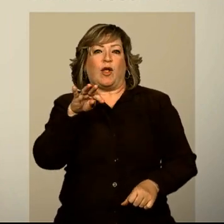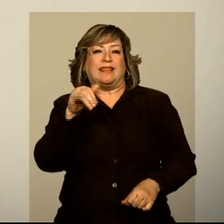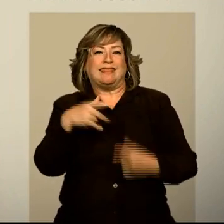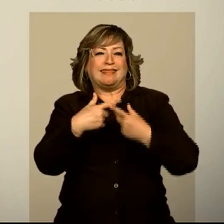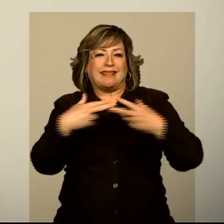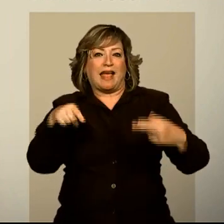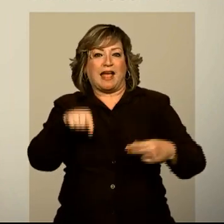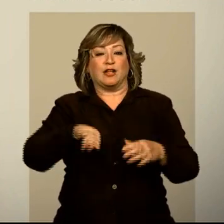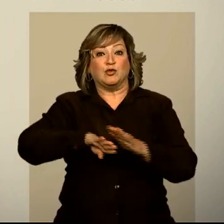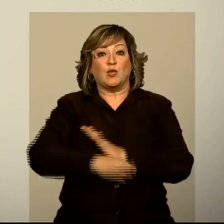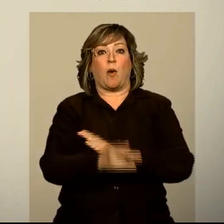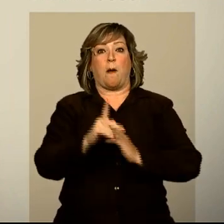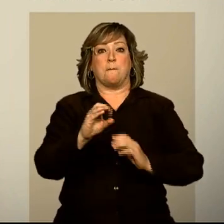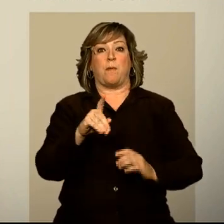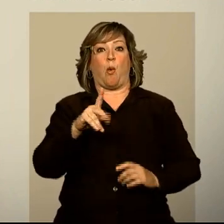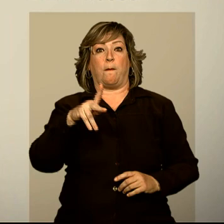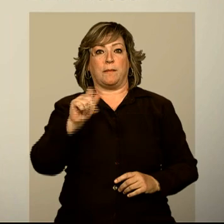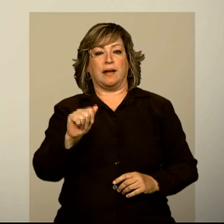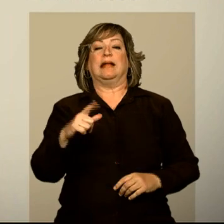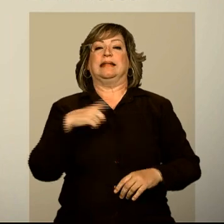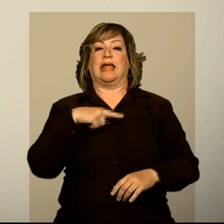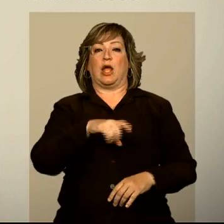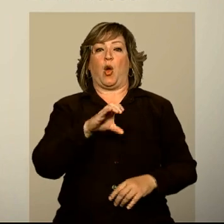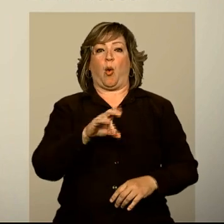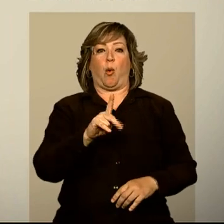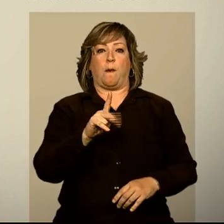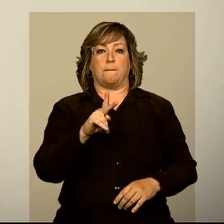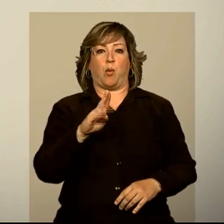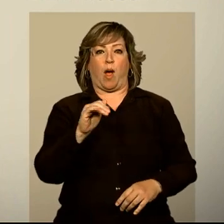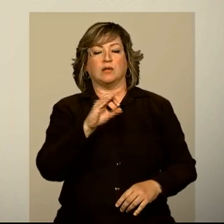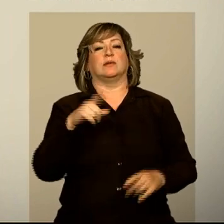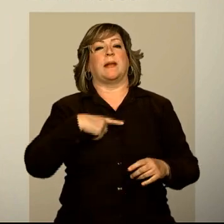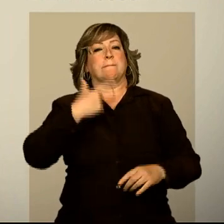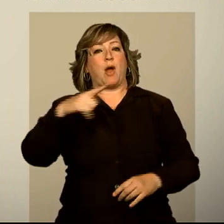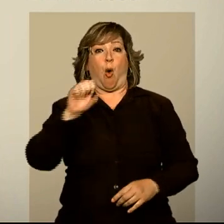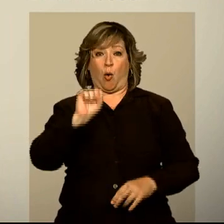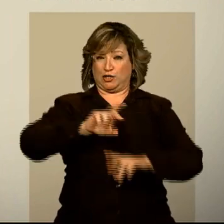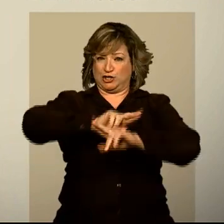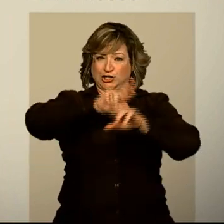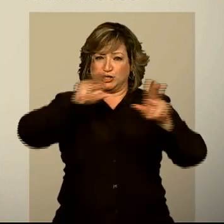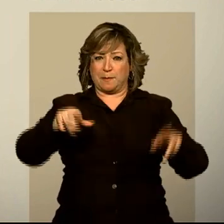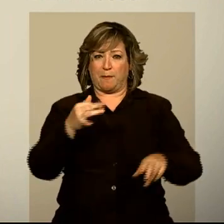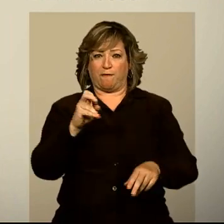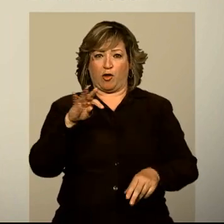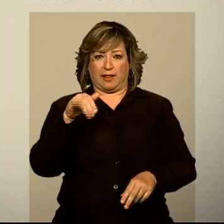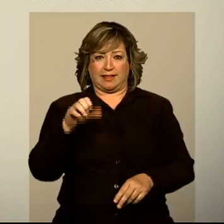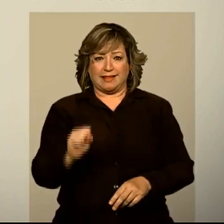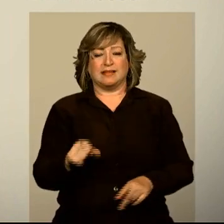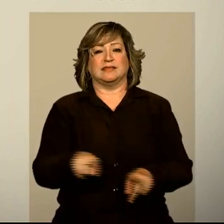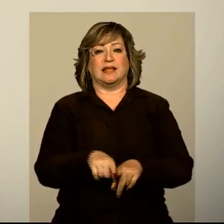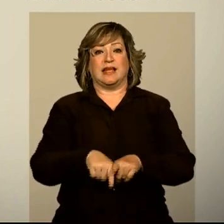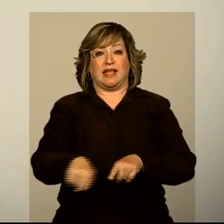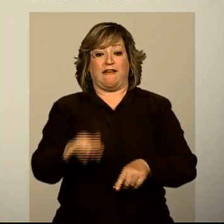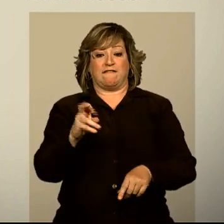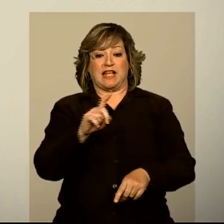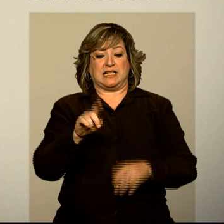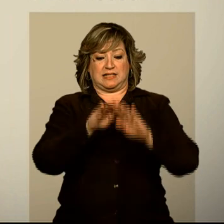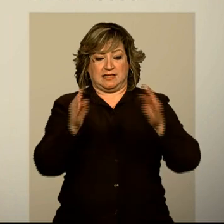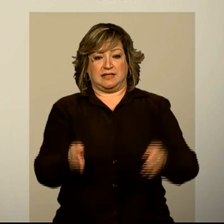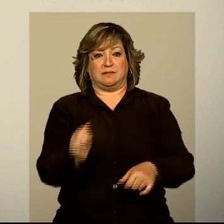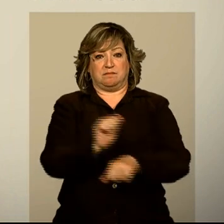polpa hoje além do cupuaçu eles trabalham com mais oito tipos de fruta e os freezer se foram